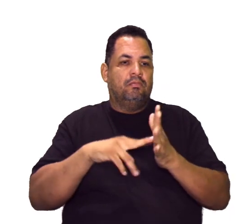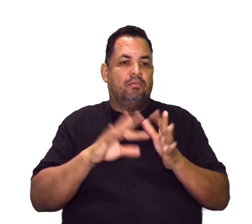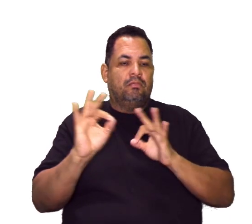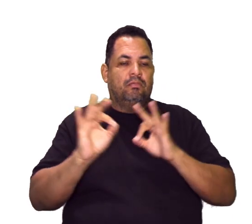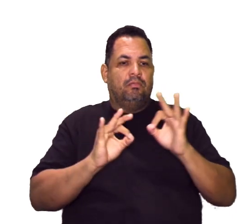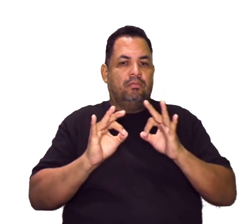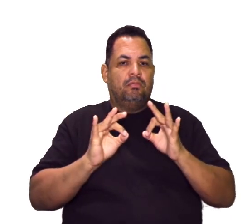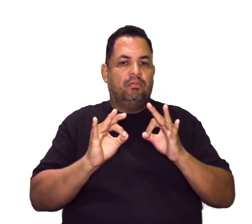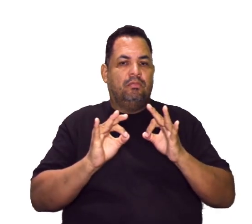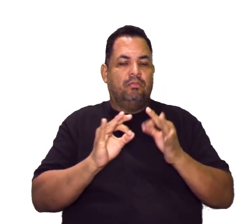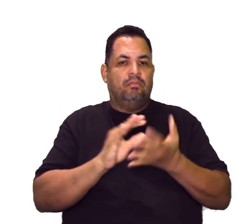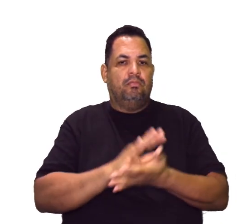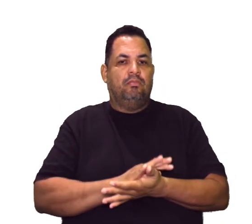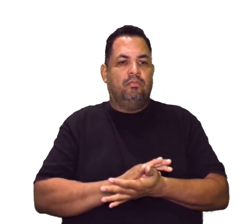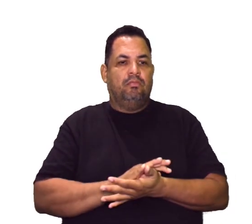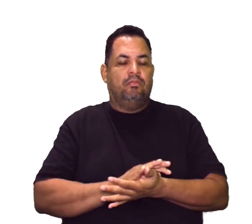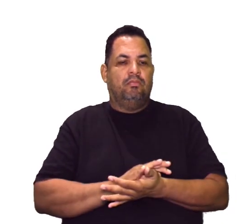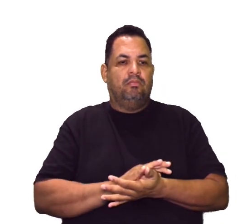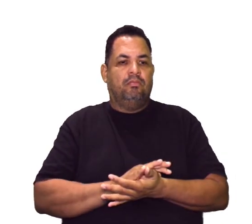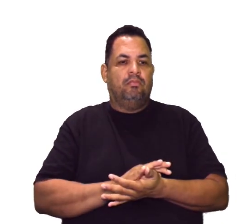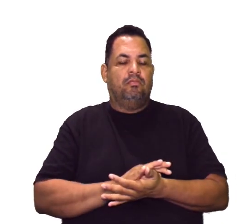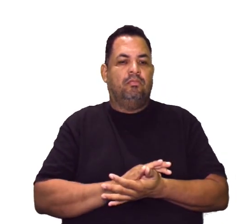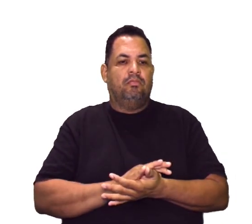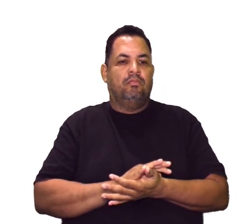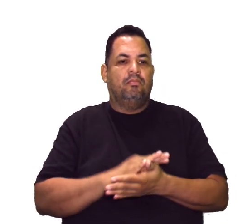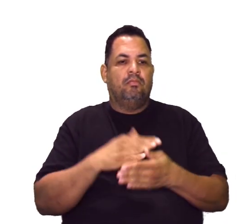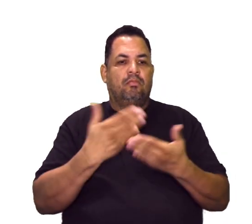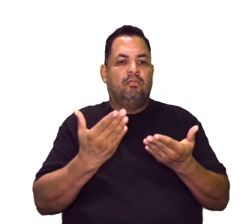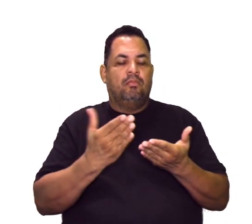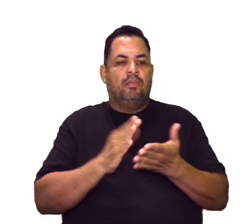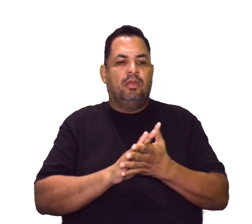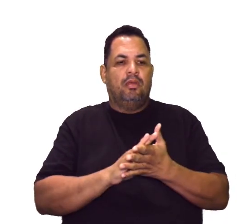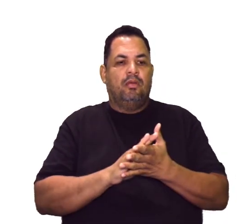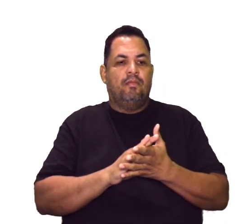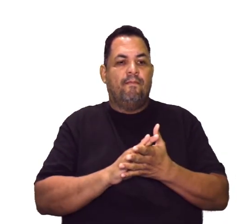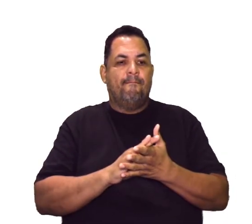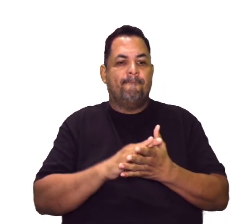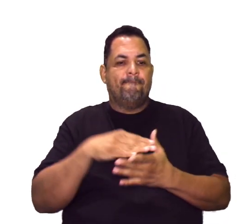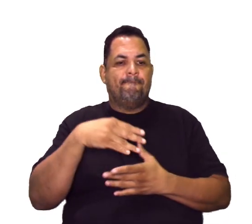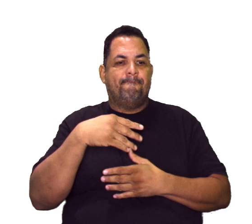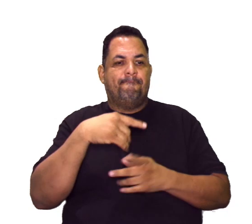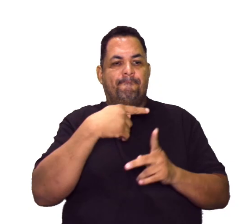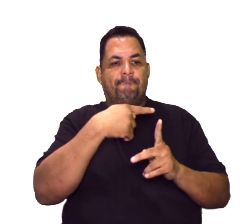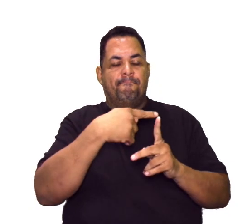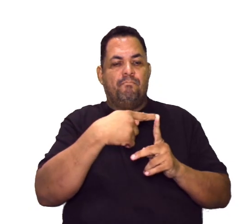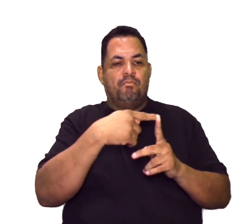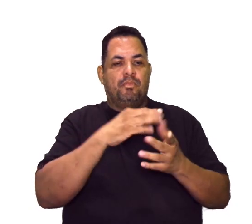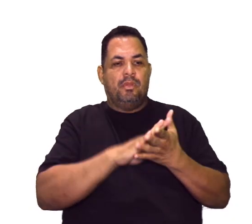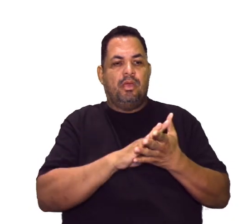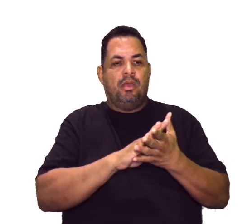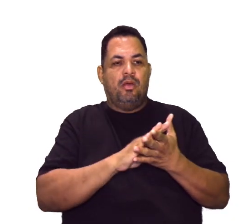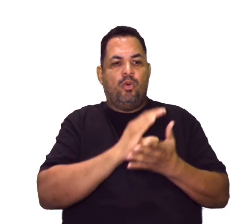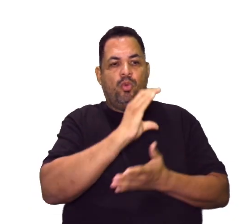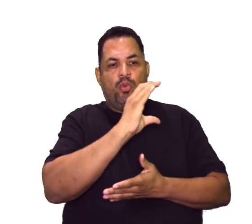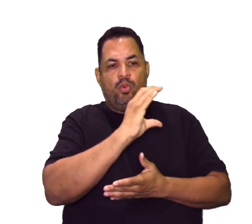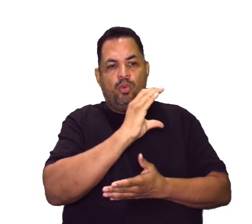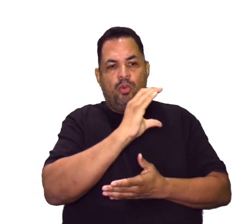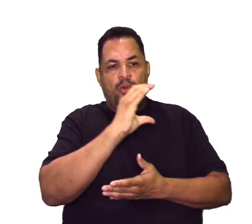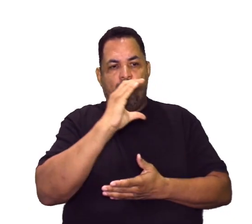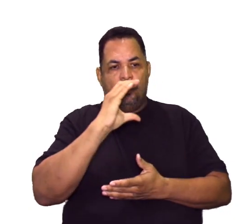dizer que o momento polar para este oxigênio é igual a este